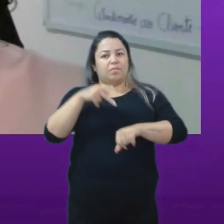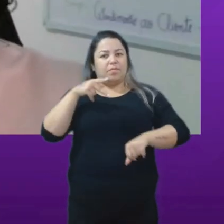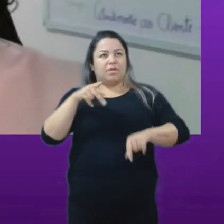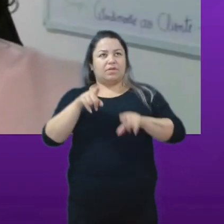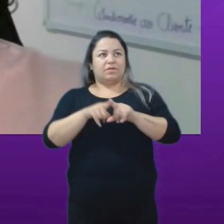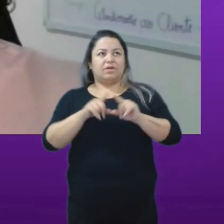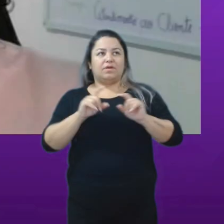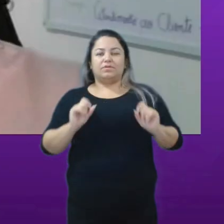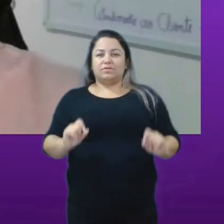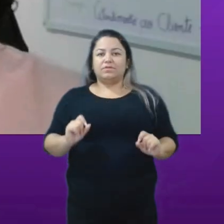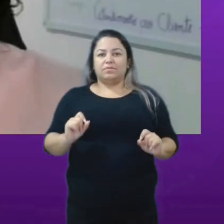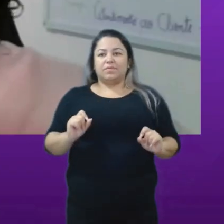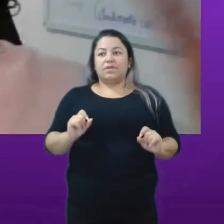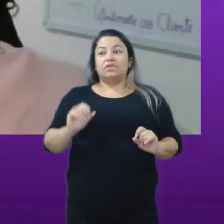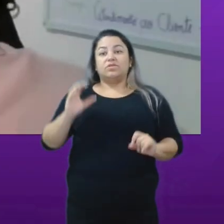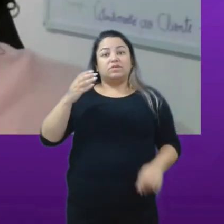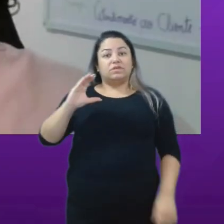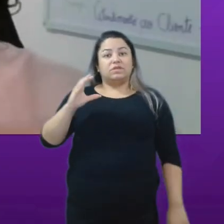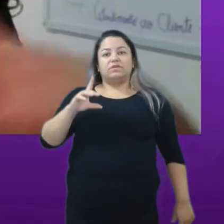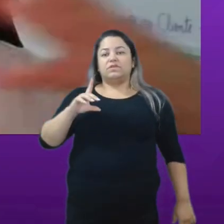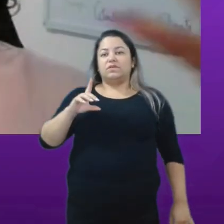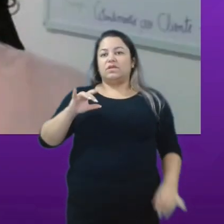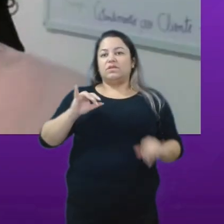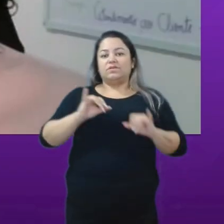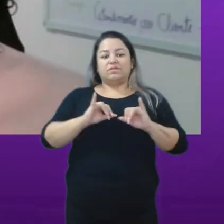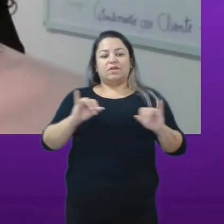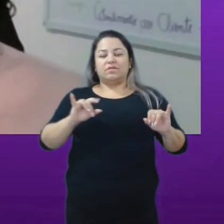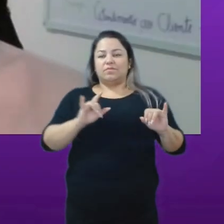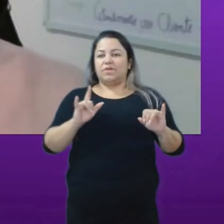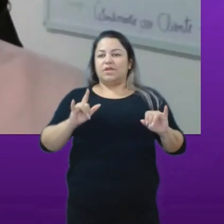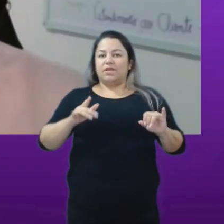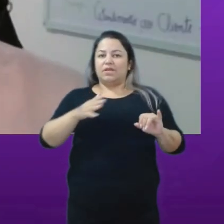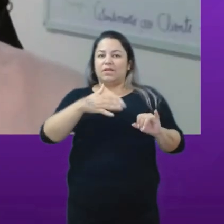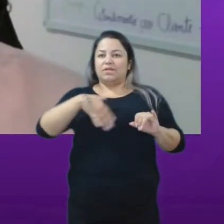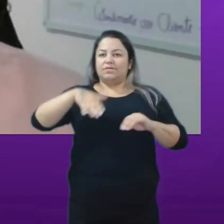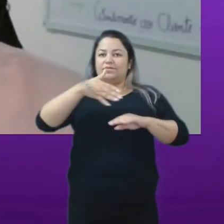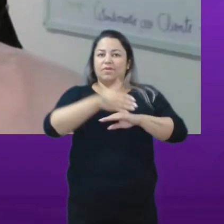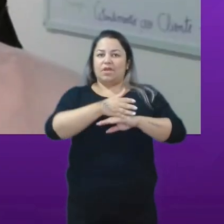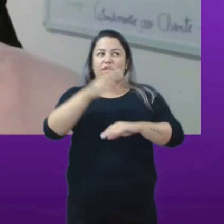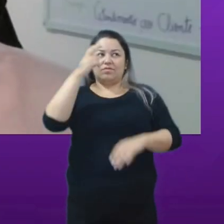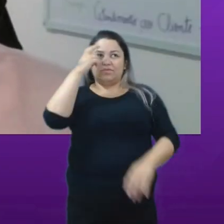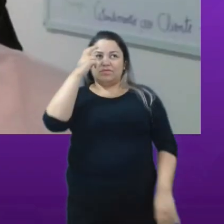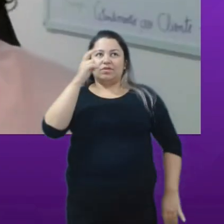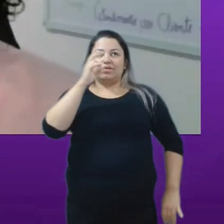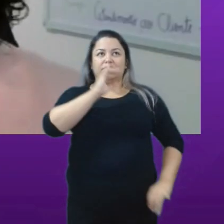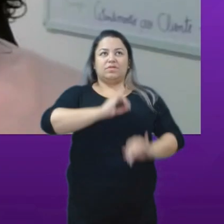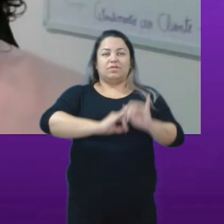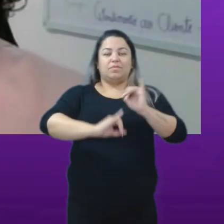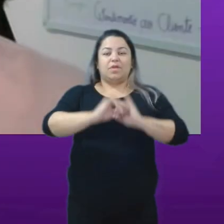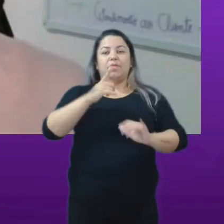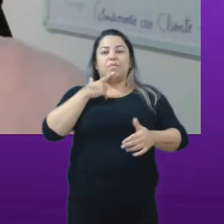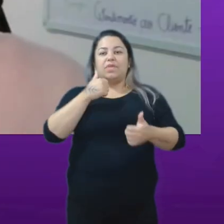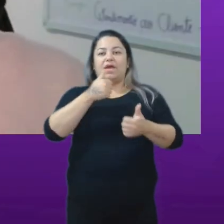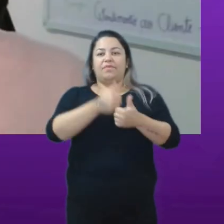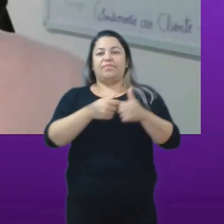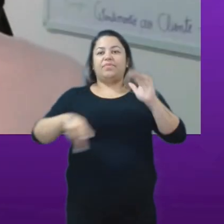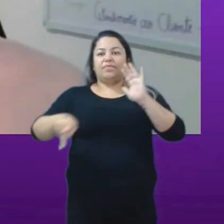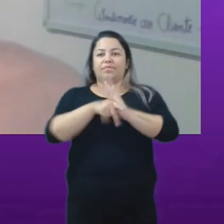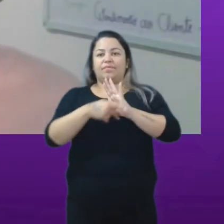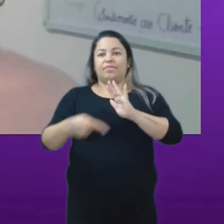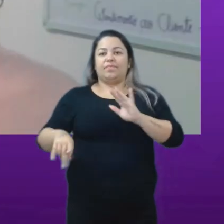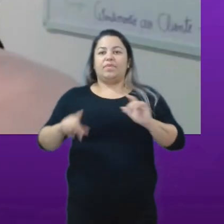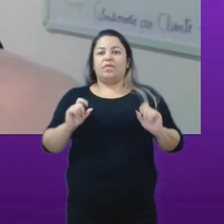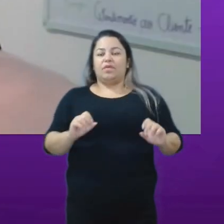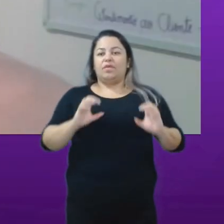dados. Entrei nesse universo da cultura digital muito pela proximidade com a própria Evelyn.